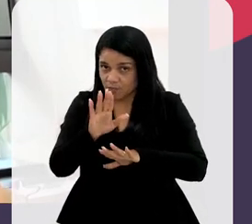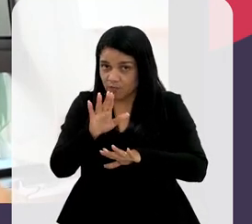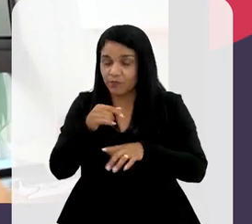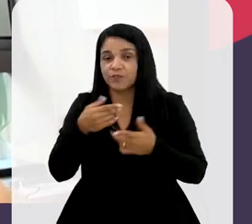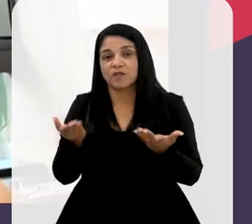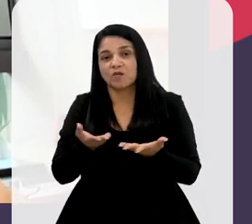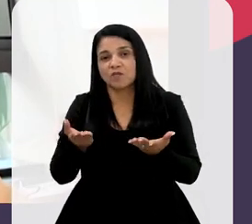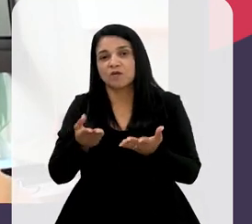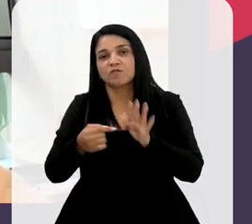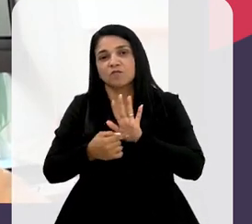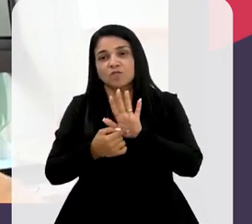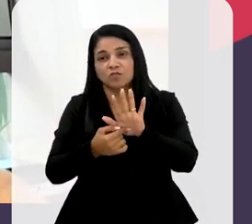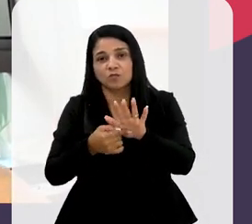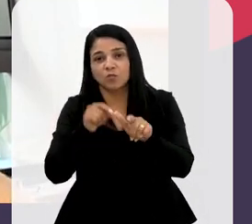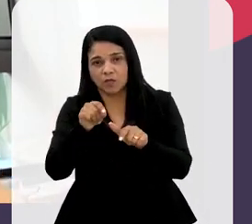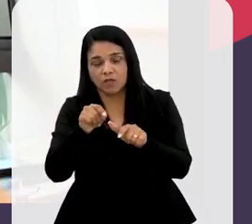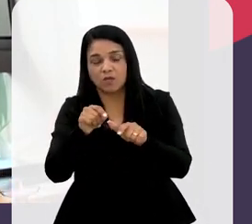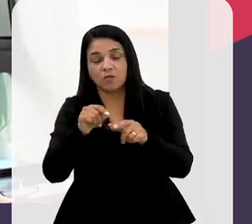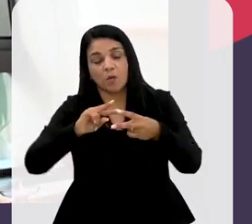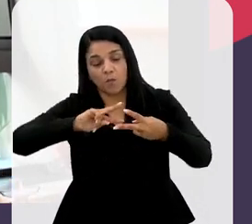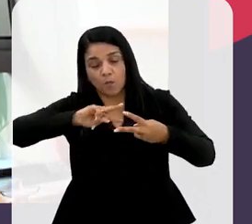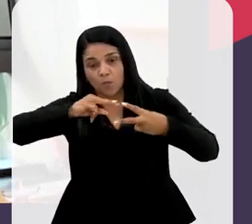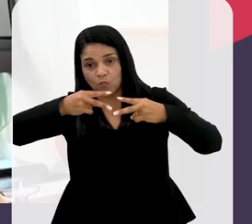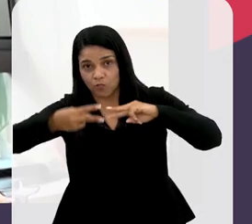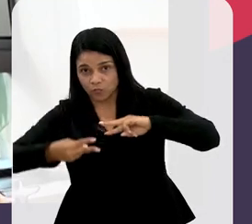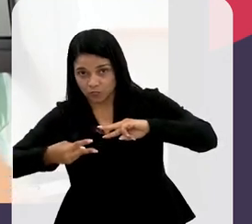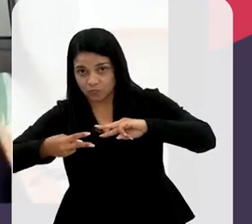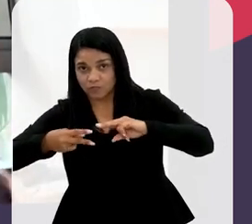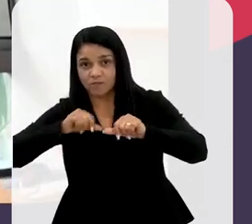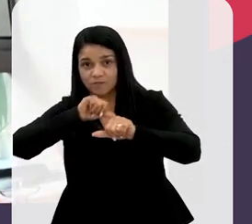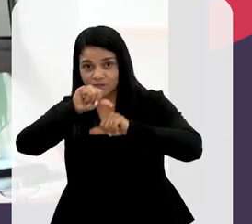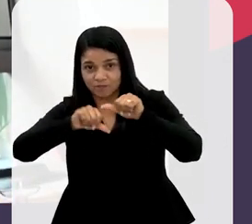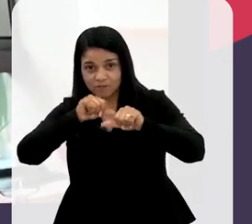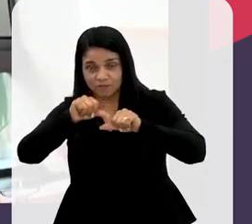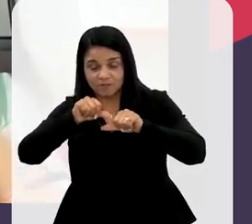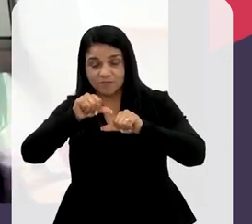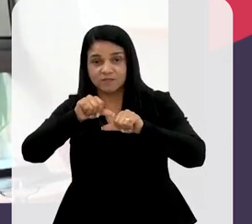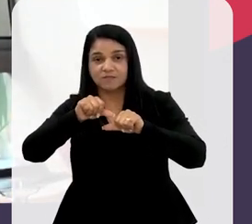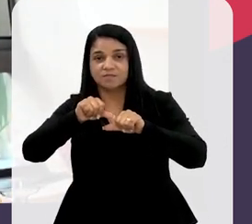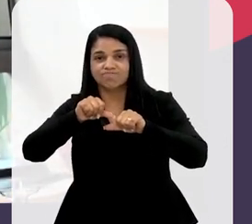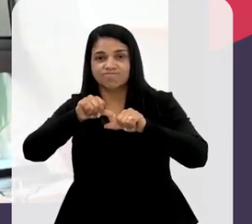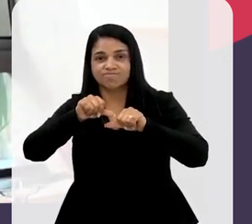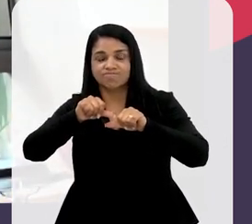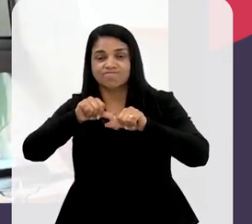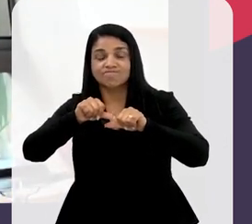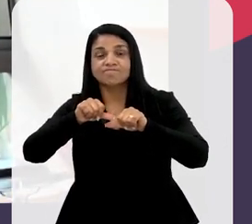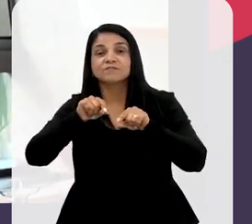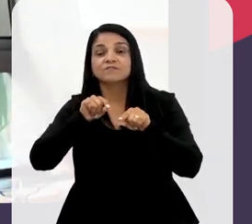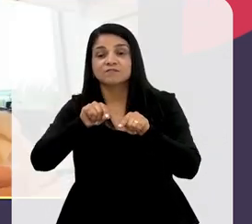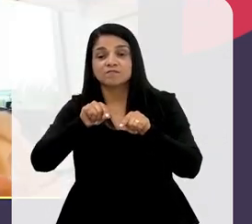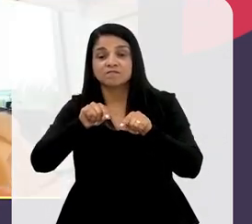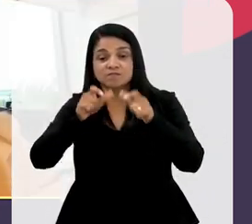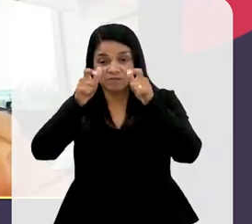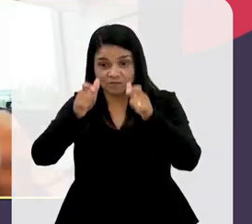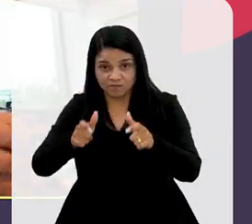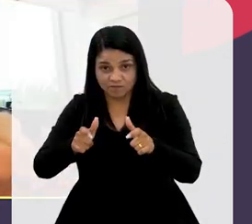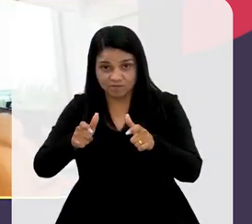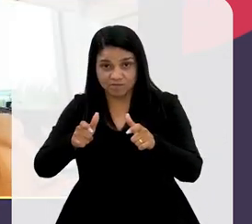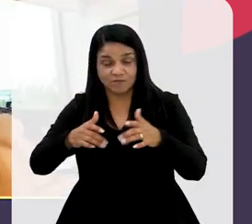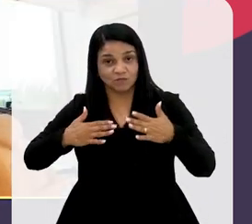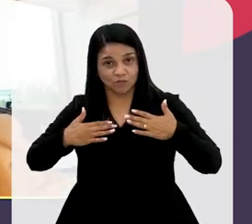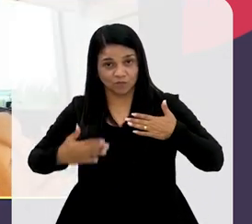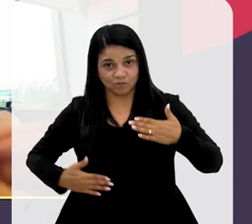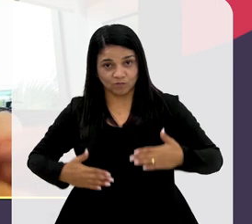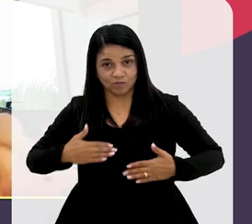vou chamar agora de polimorfismo de cadeia única, que é uma mutação genética de uma determinada região, que